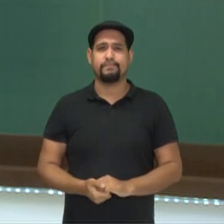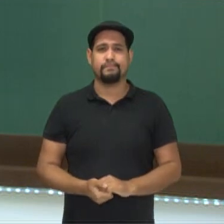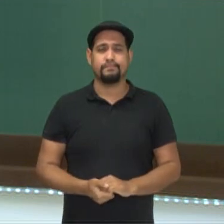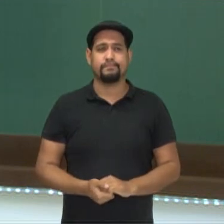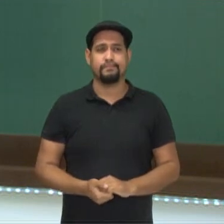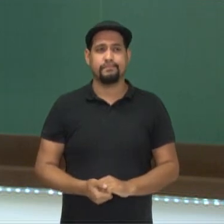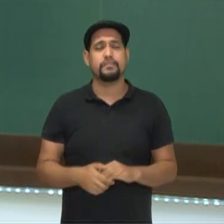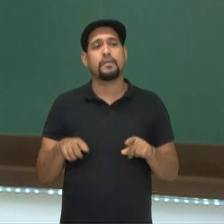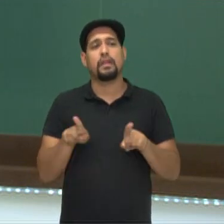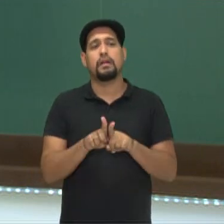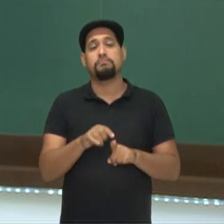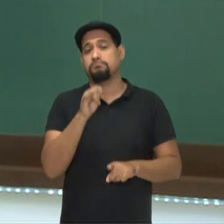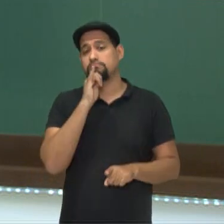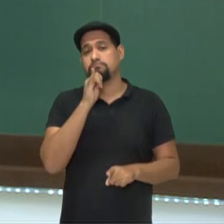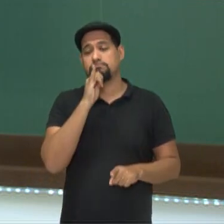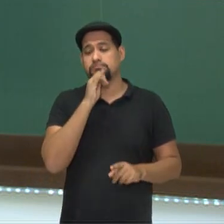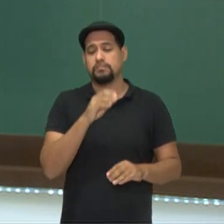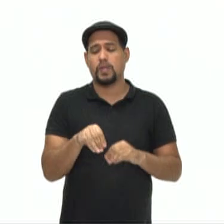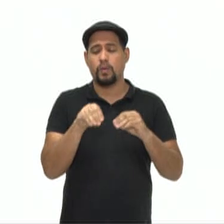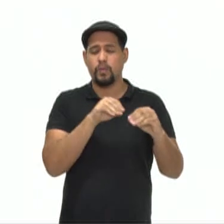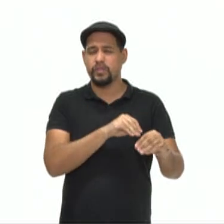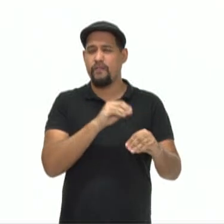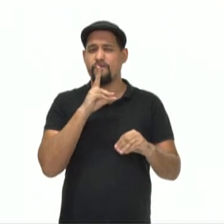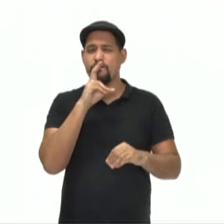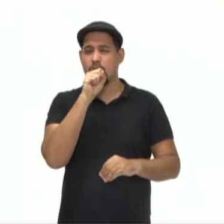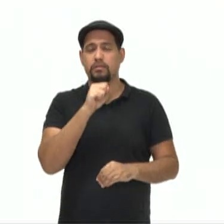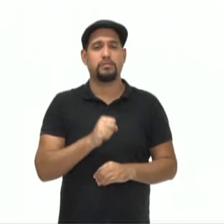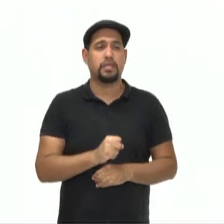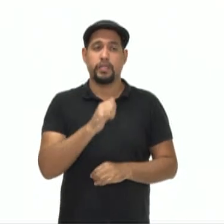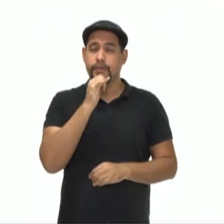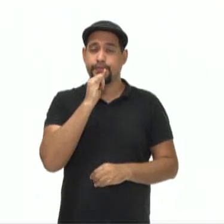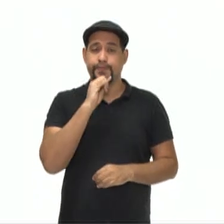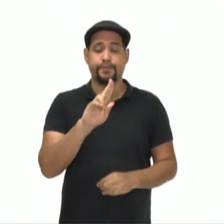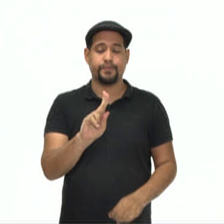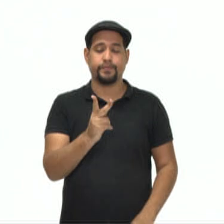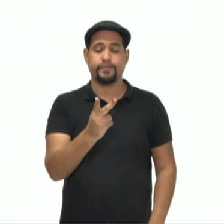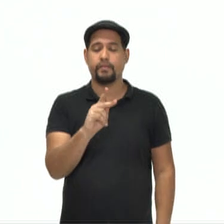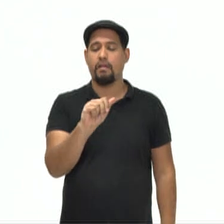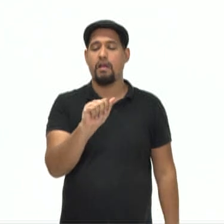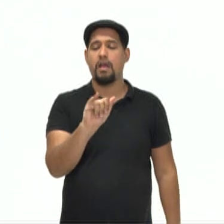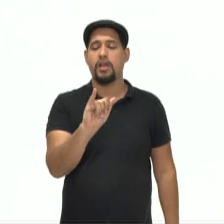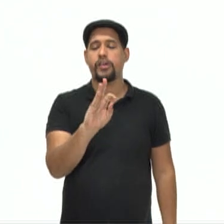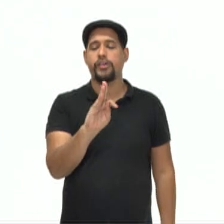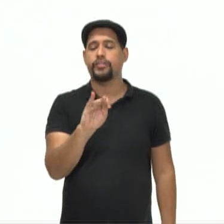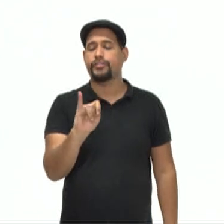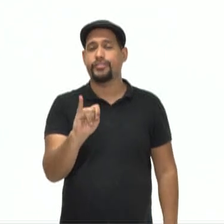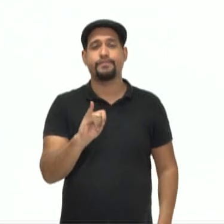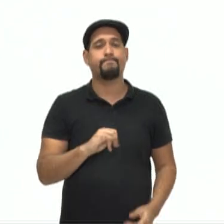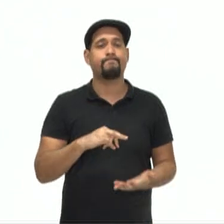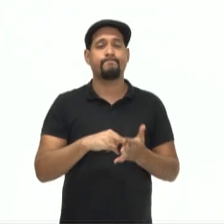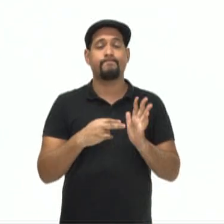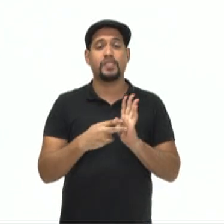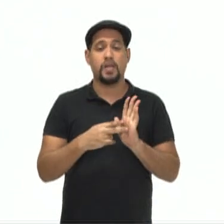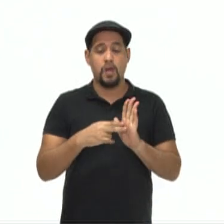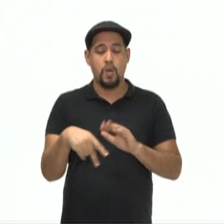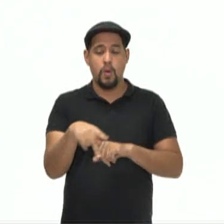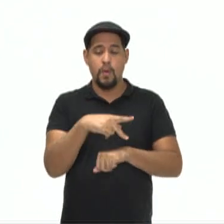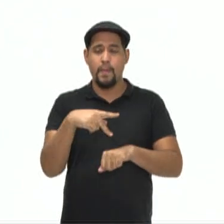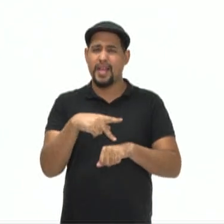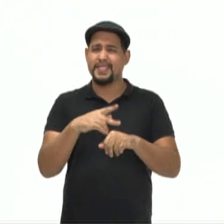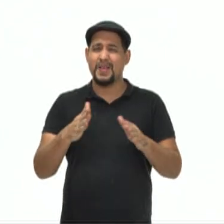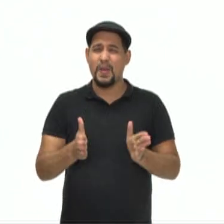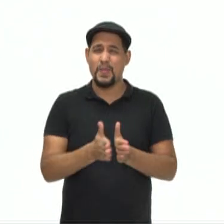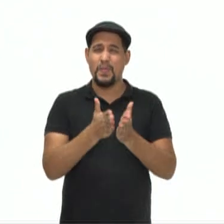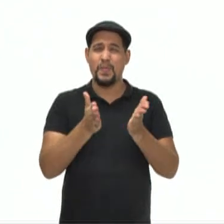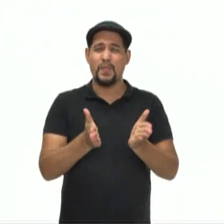Exemplo de migração forçada. O Haiti é o país mais pobre da América e